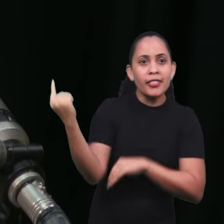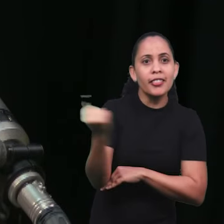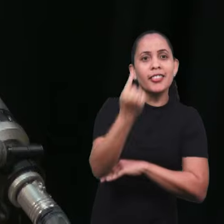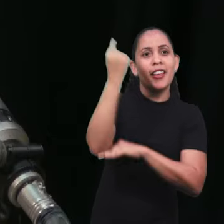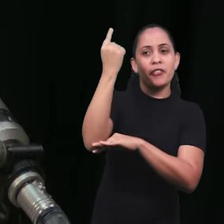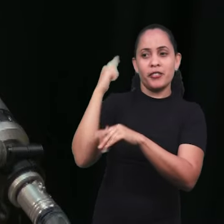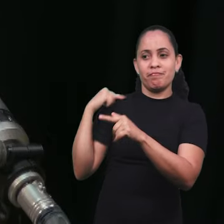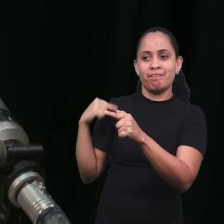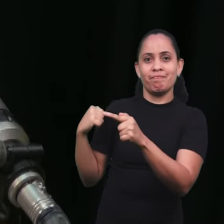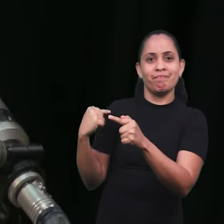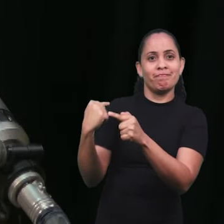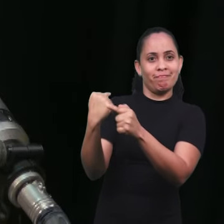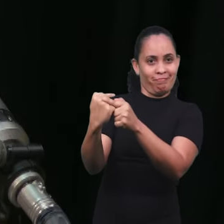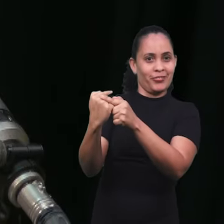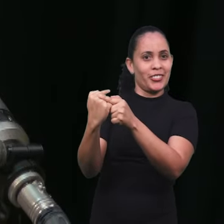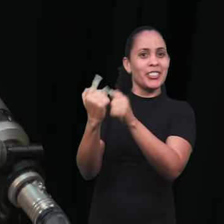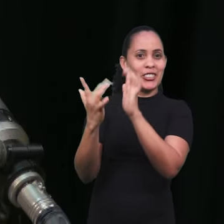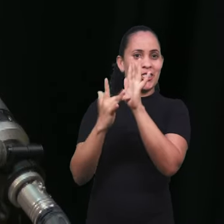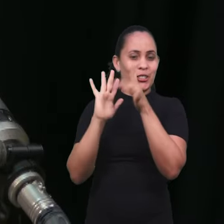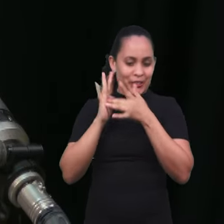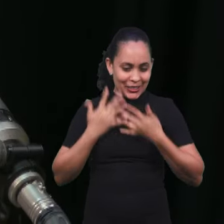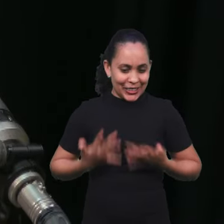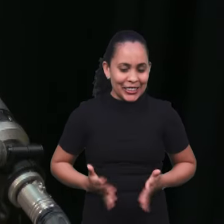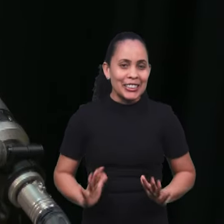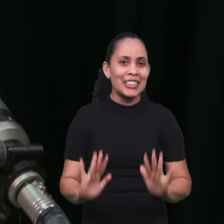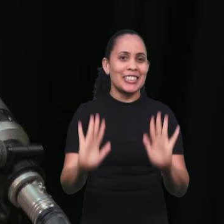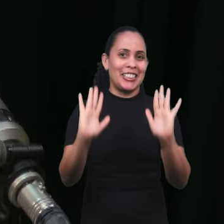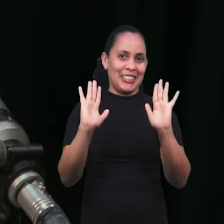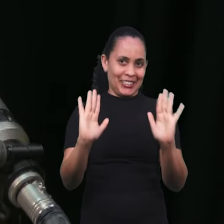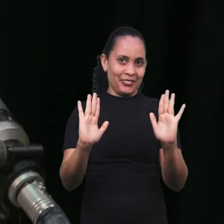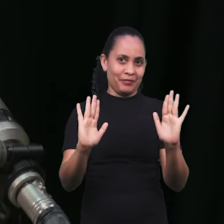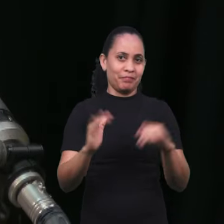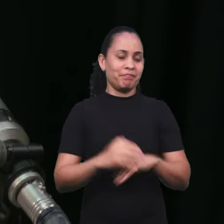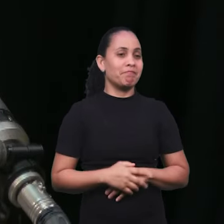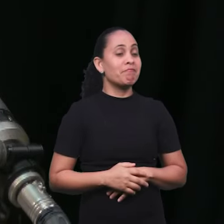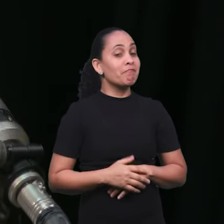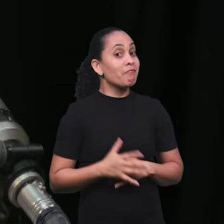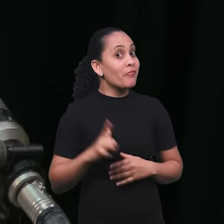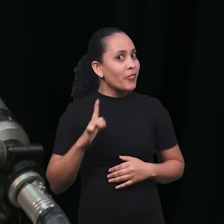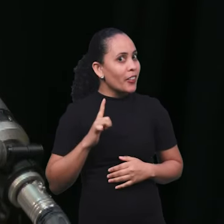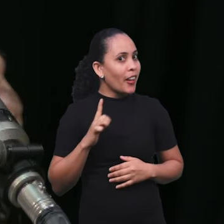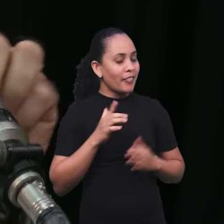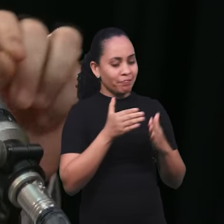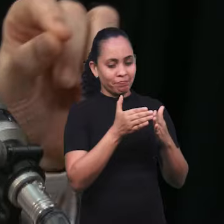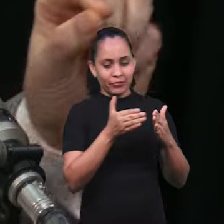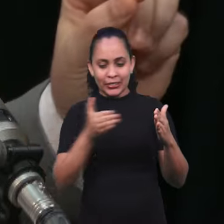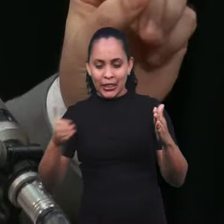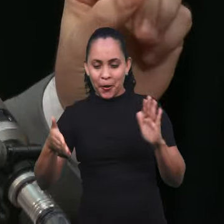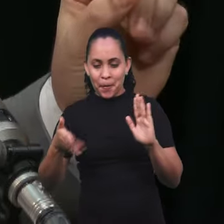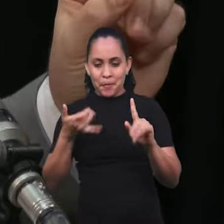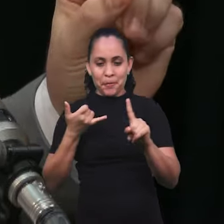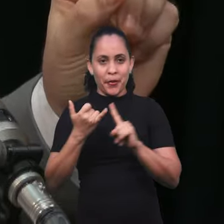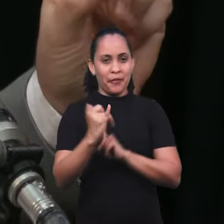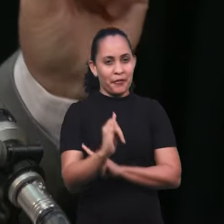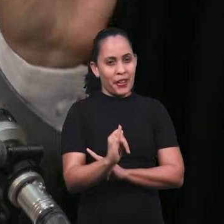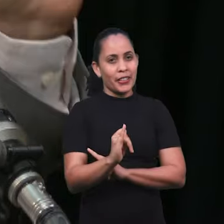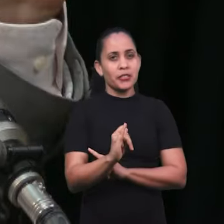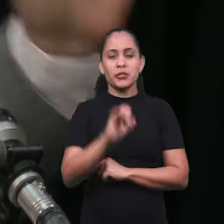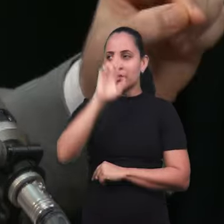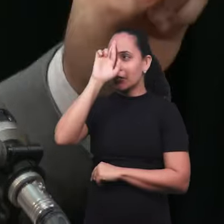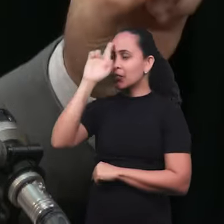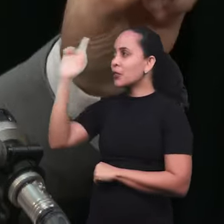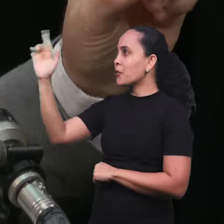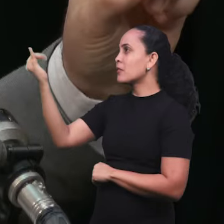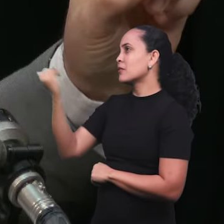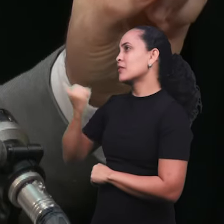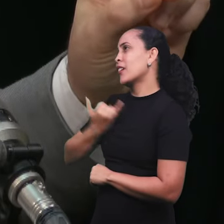da descendência de quem Jesus nasceria. Amém. Então, Glória a Deus. há uma linha profética. E quando a gente diz,